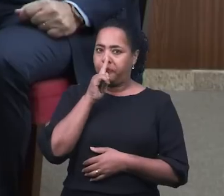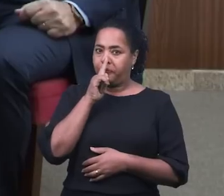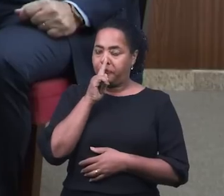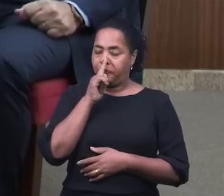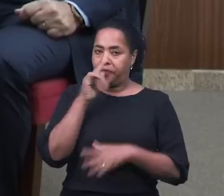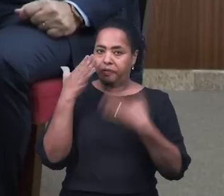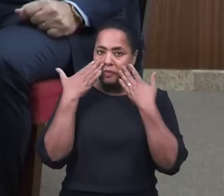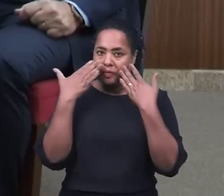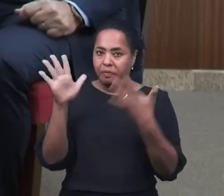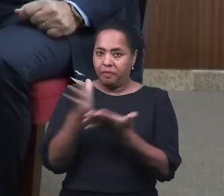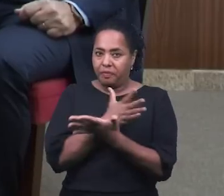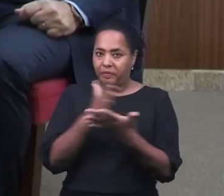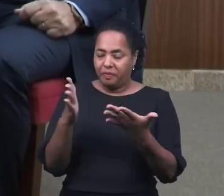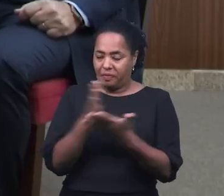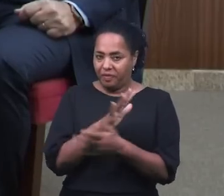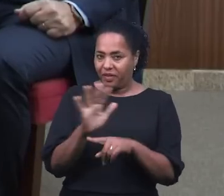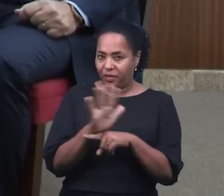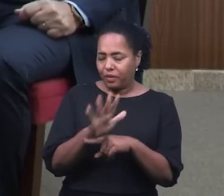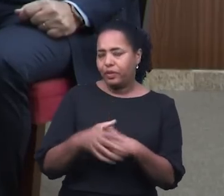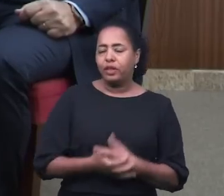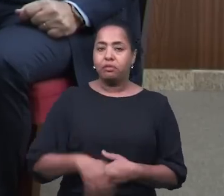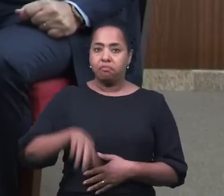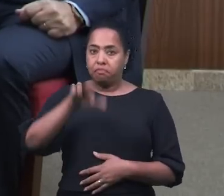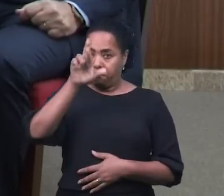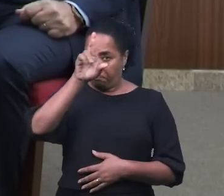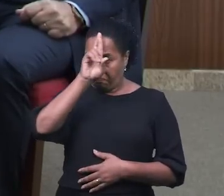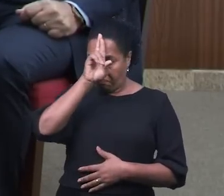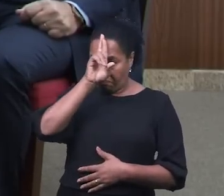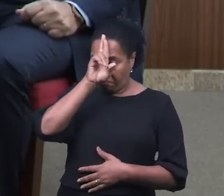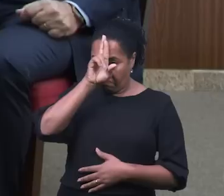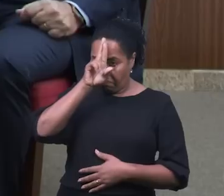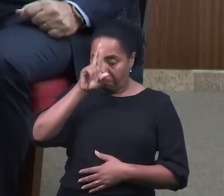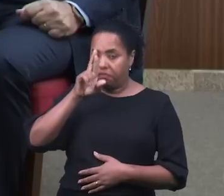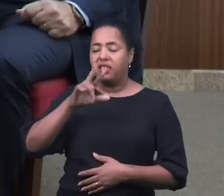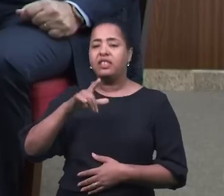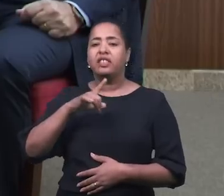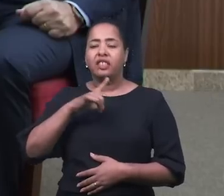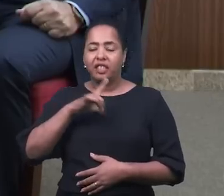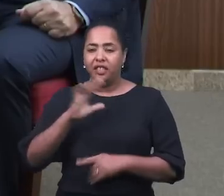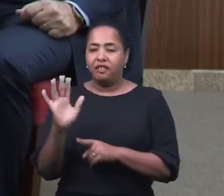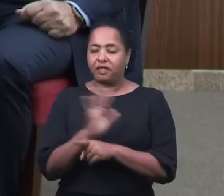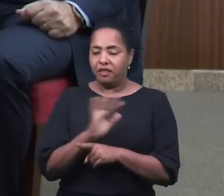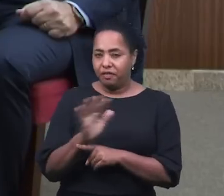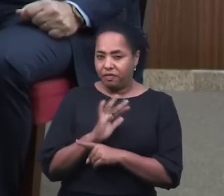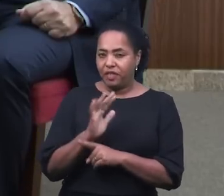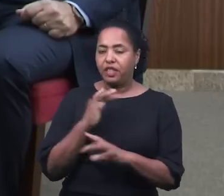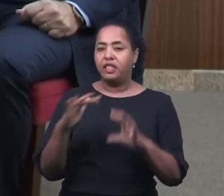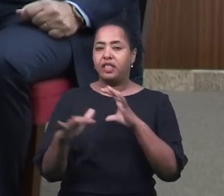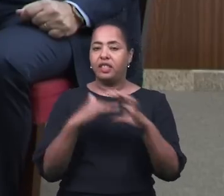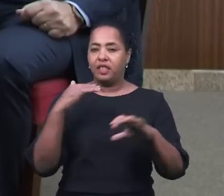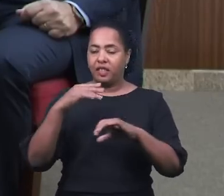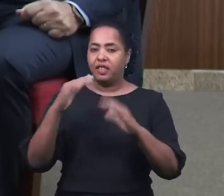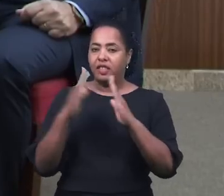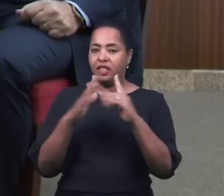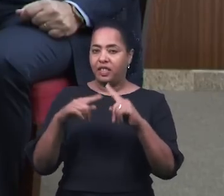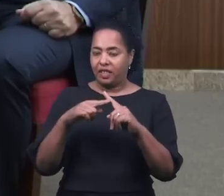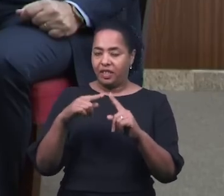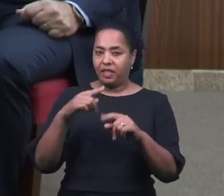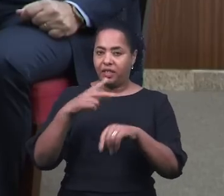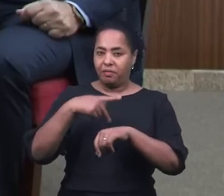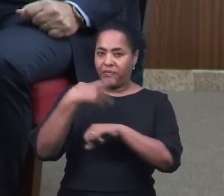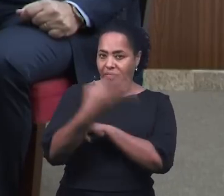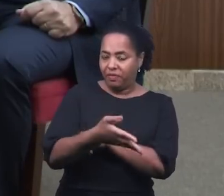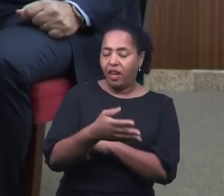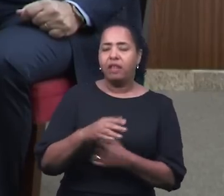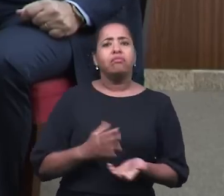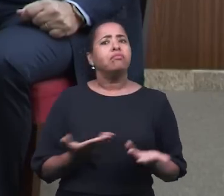foram apresentados aos irmãos. Ao meio-dia ele trouxe vídeos que recebemos das nossas igrejas no exterior. E agora às